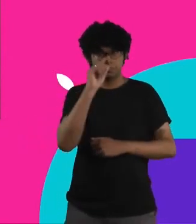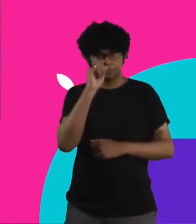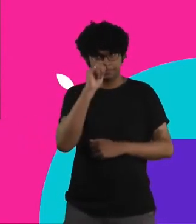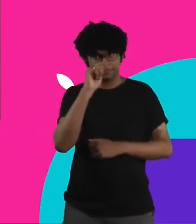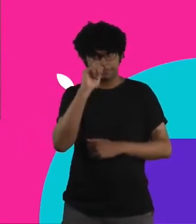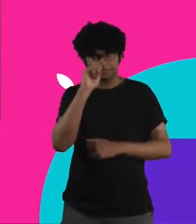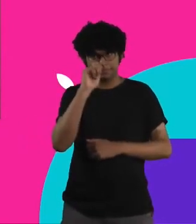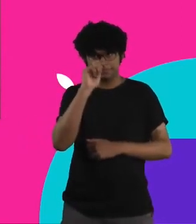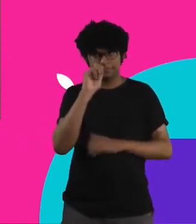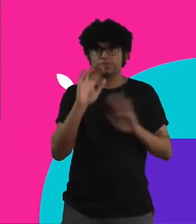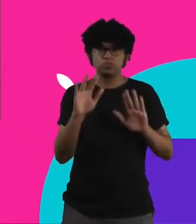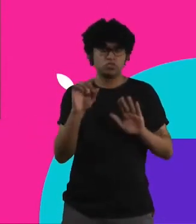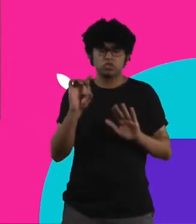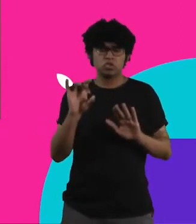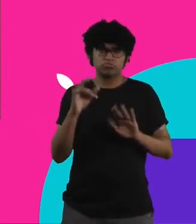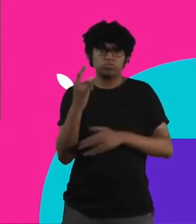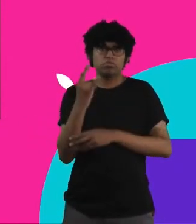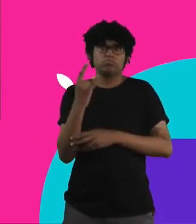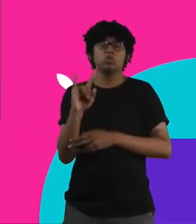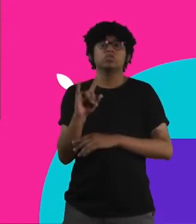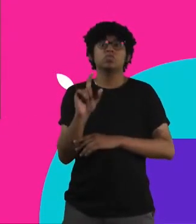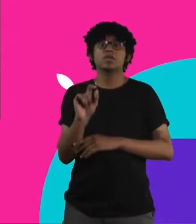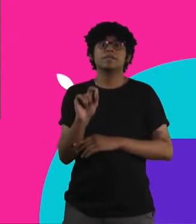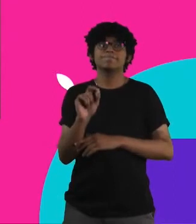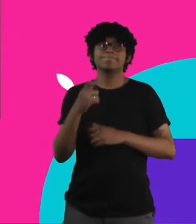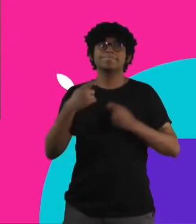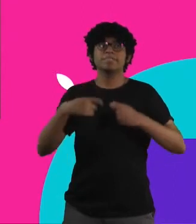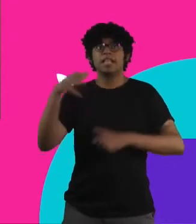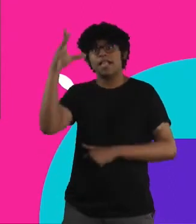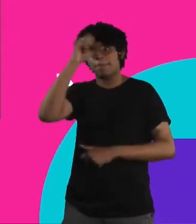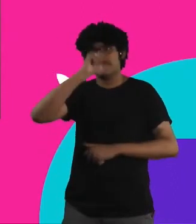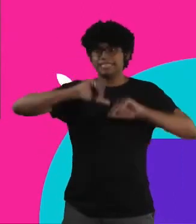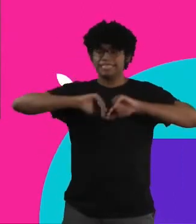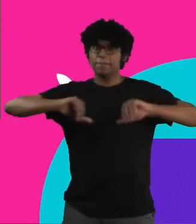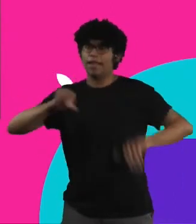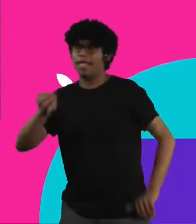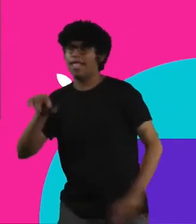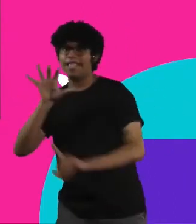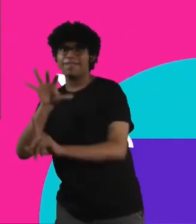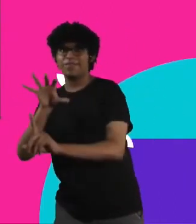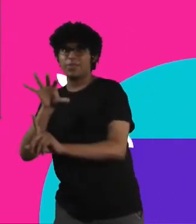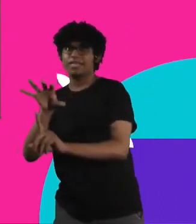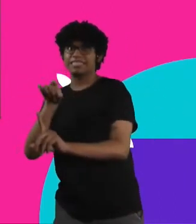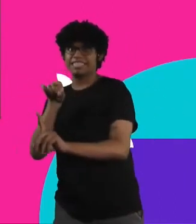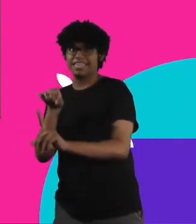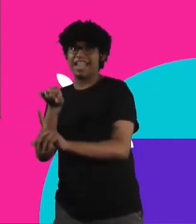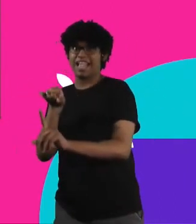para concluir, eu acho que a gente precisa aprender a separar os influencers, que são